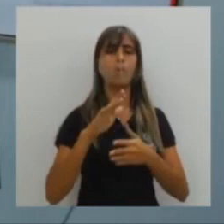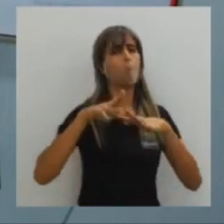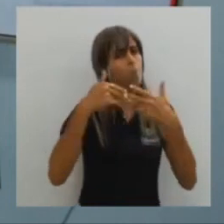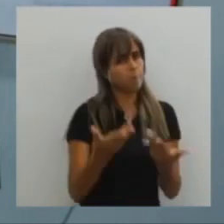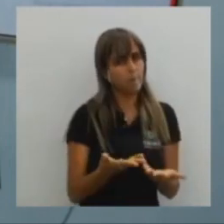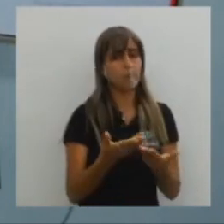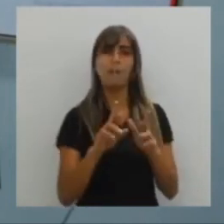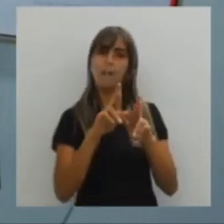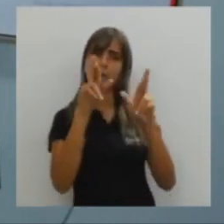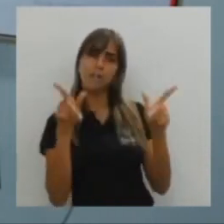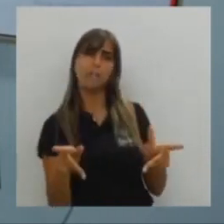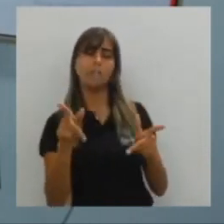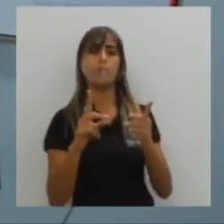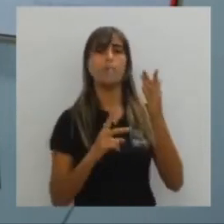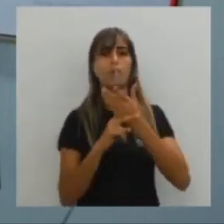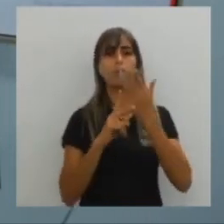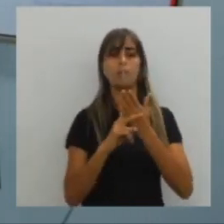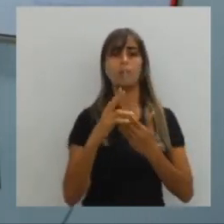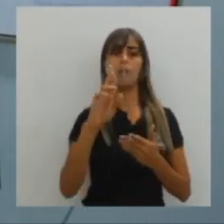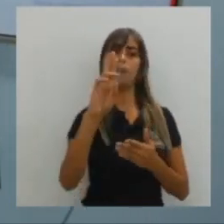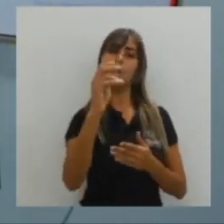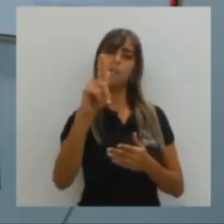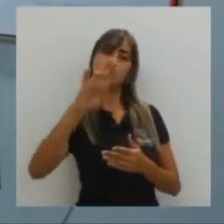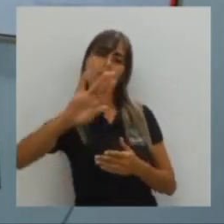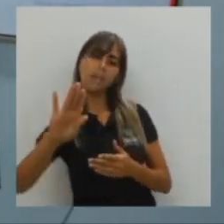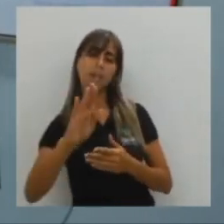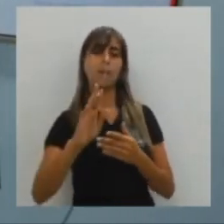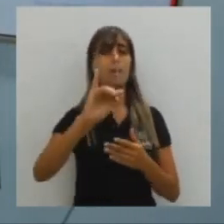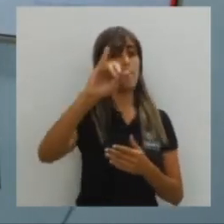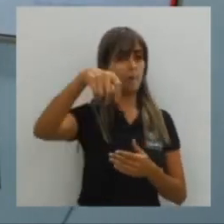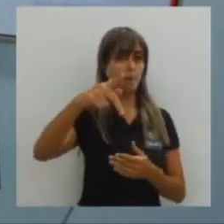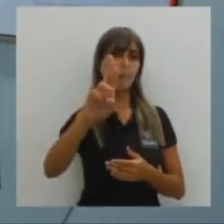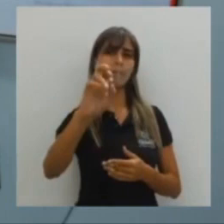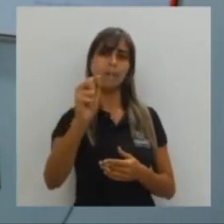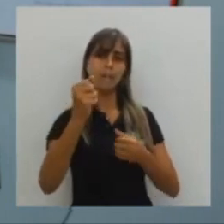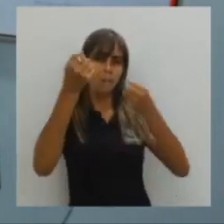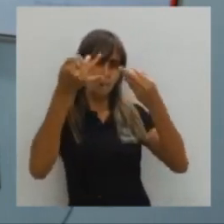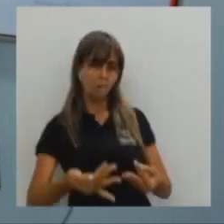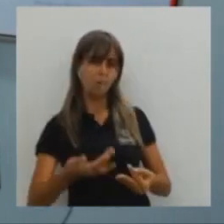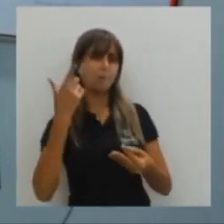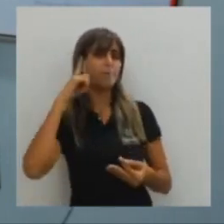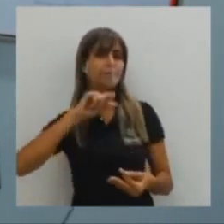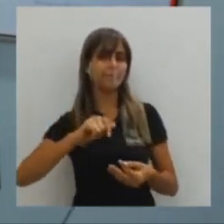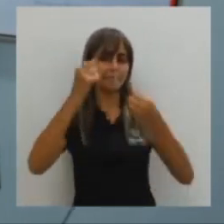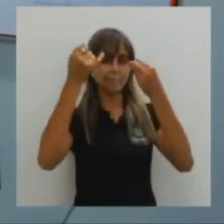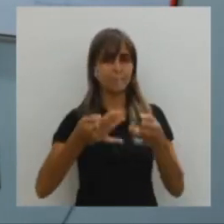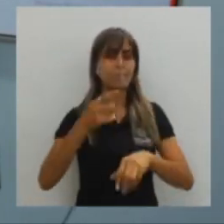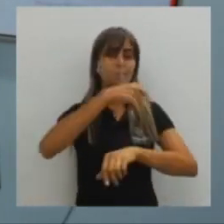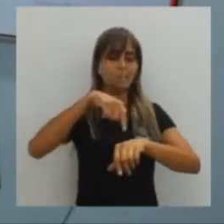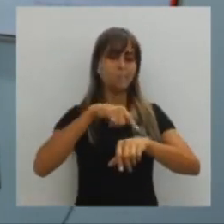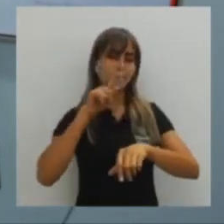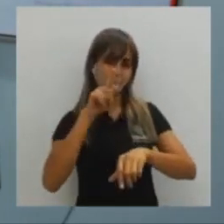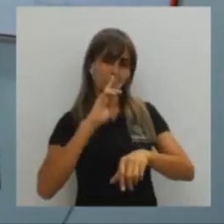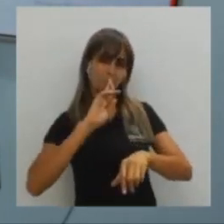que seria a diferença entre verbos regulares e verbos irregulares? Alguém consegue explicar aqui para mim? Vou dar um tempinho para que vocês mandem as